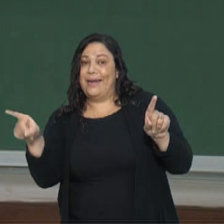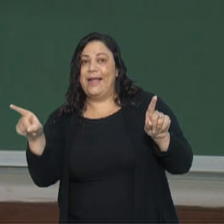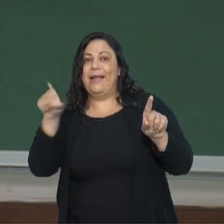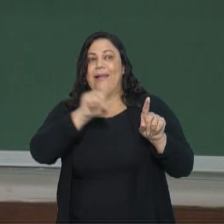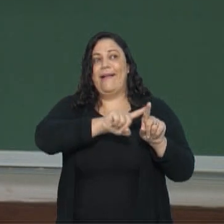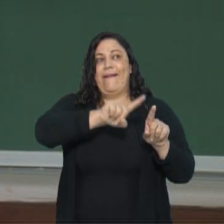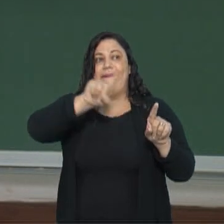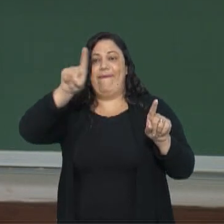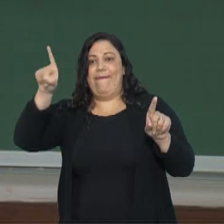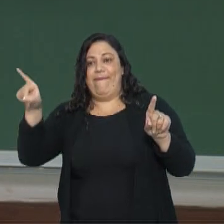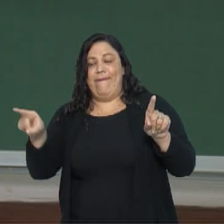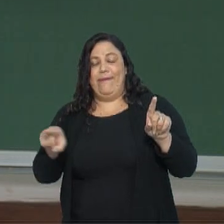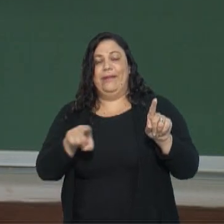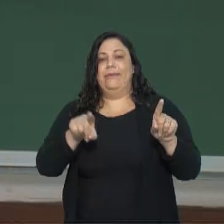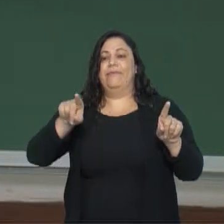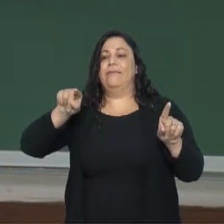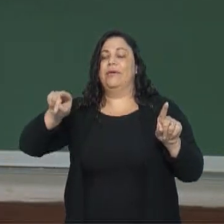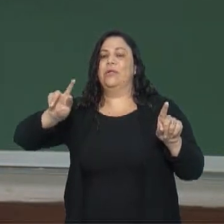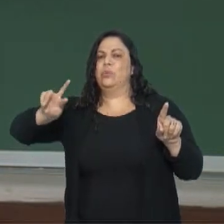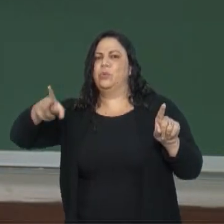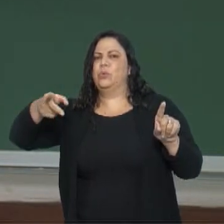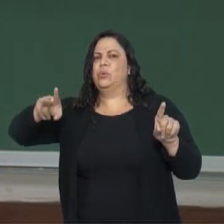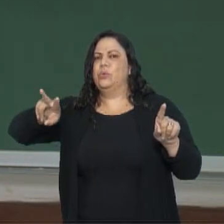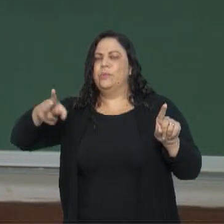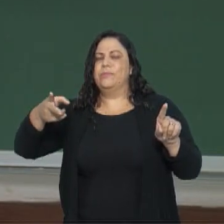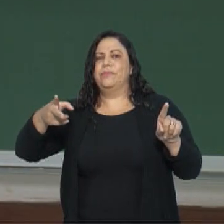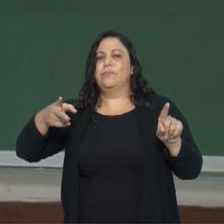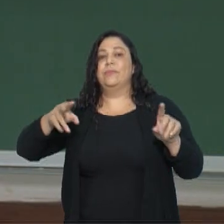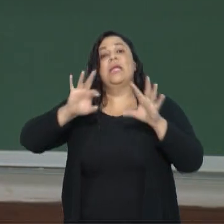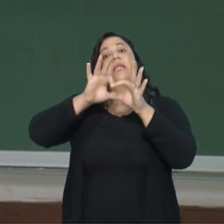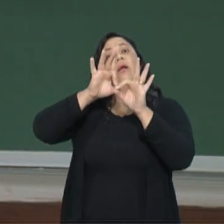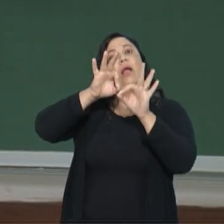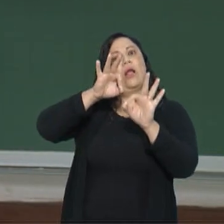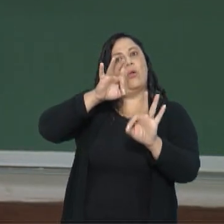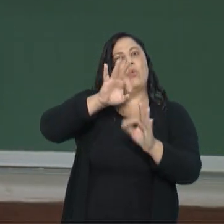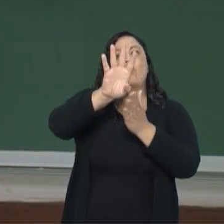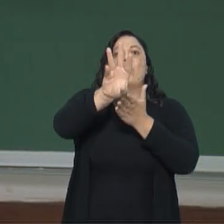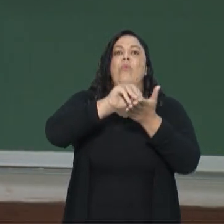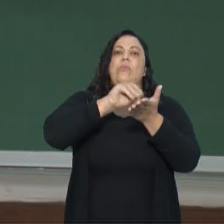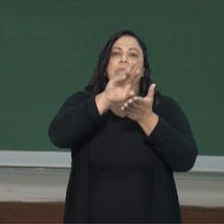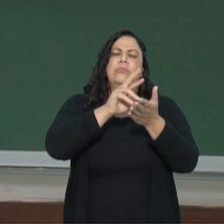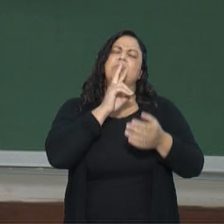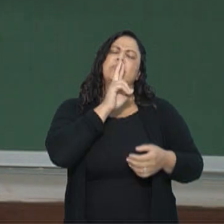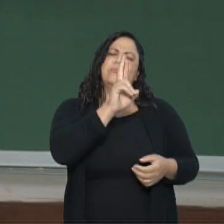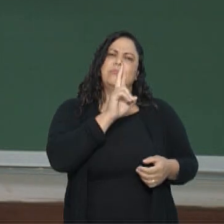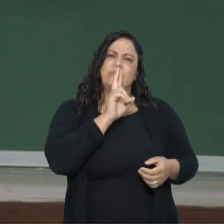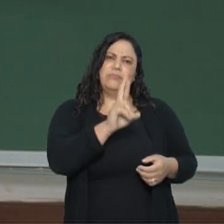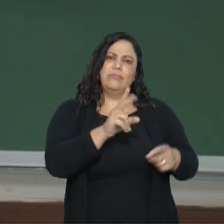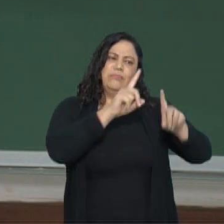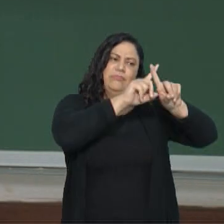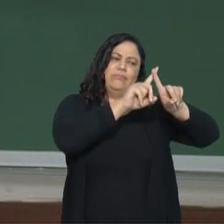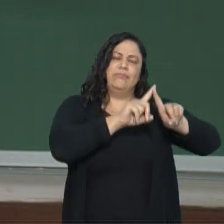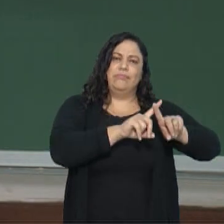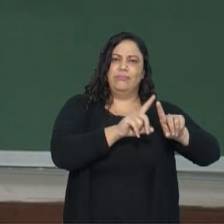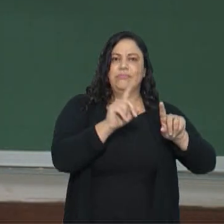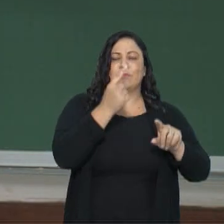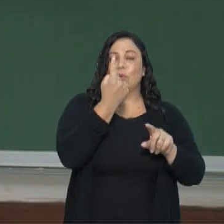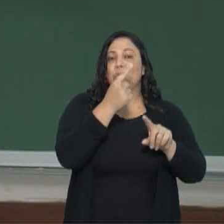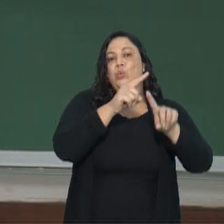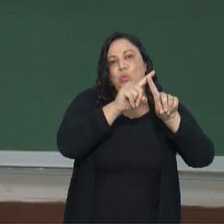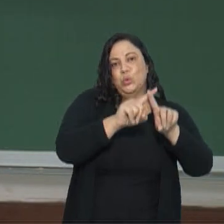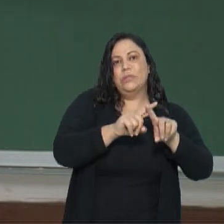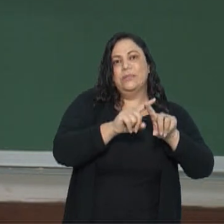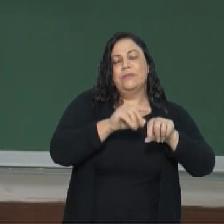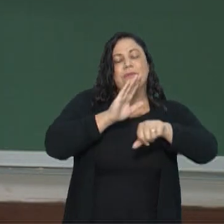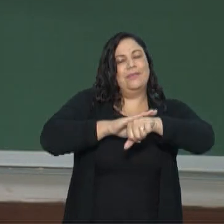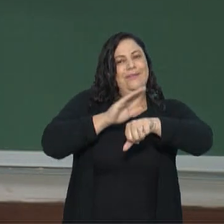a interpretação. Então esse exercício ele é longo para copiar, mas para resolver só um X. Vou dar um tempo para vocês